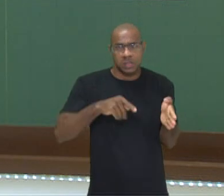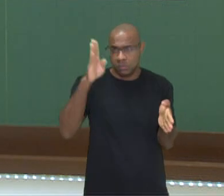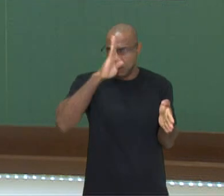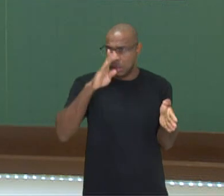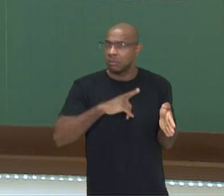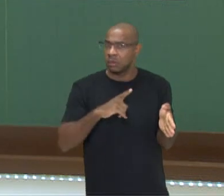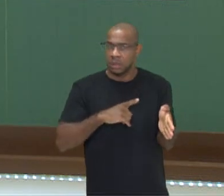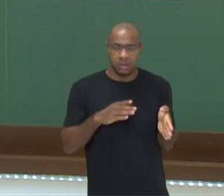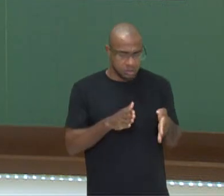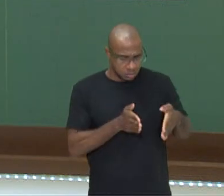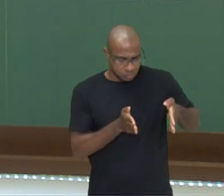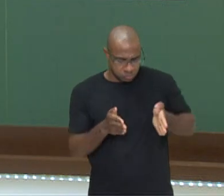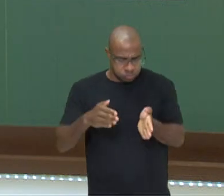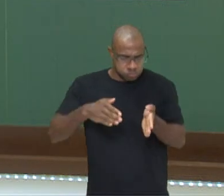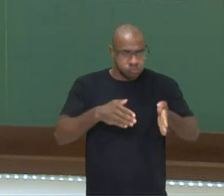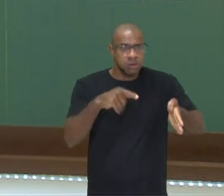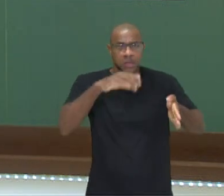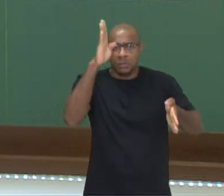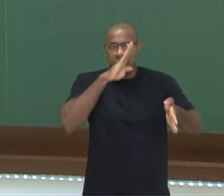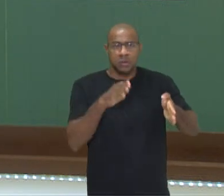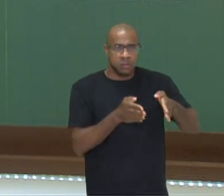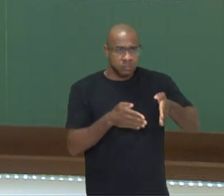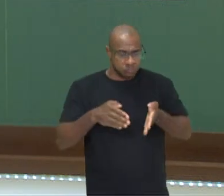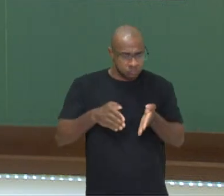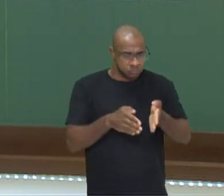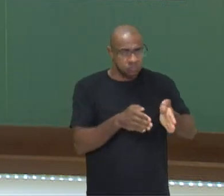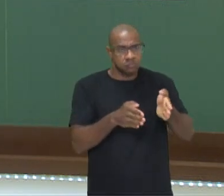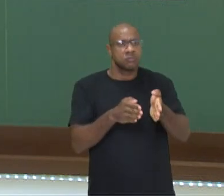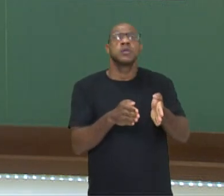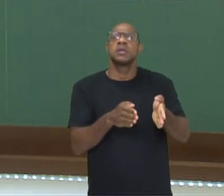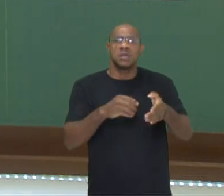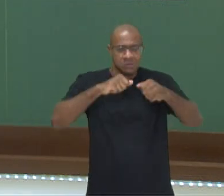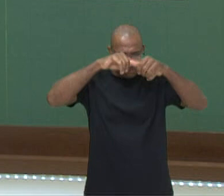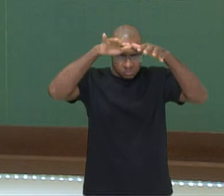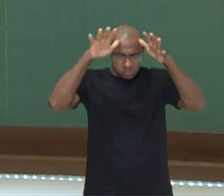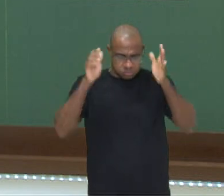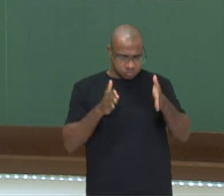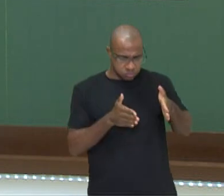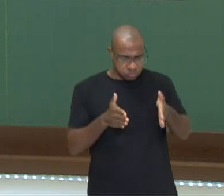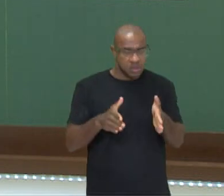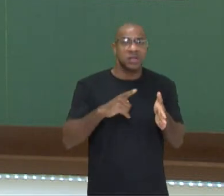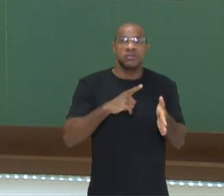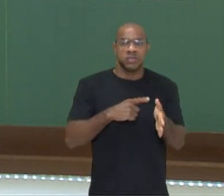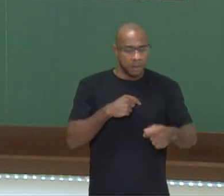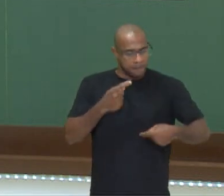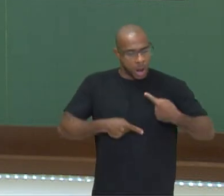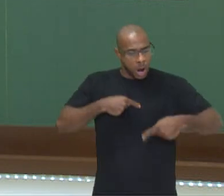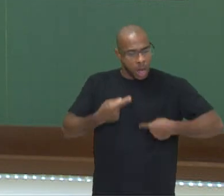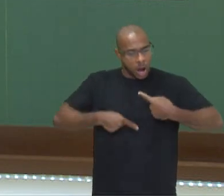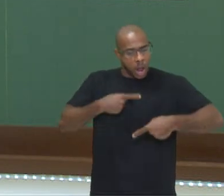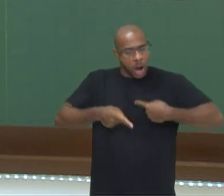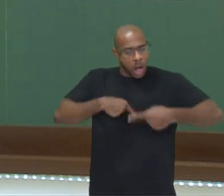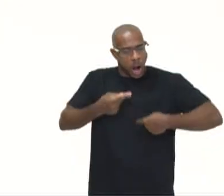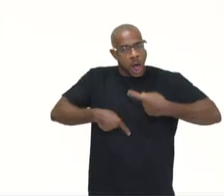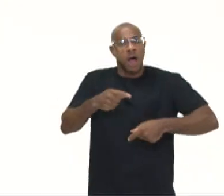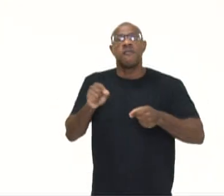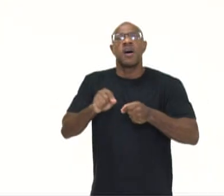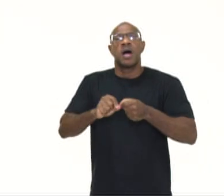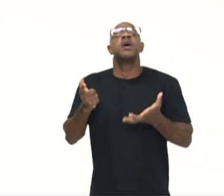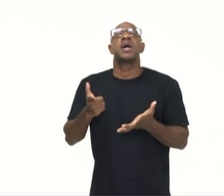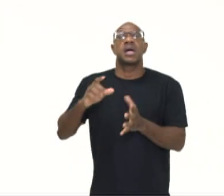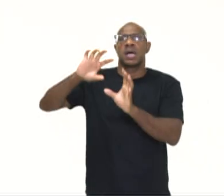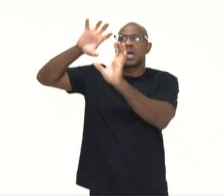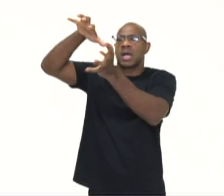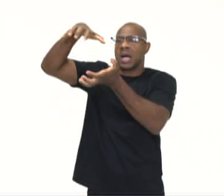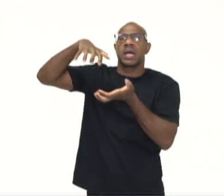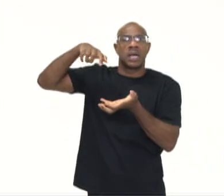Brasil também, passando pelo Brasil. Na bacia do rio Amazonas, processavam e consumiam cacau